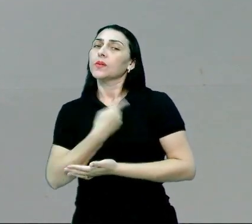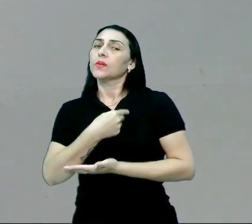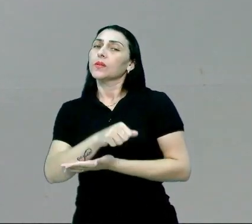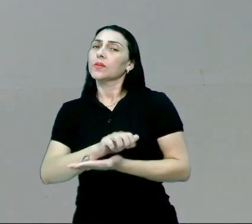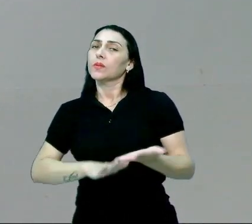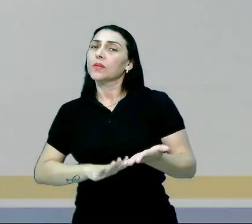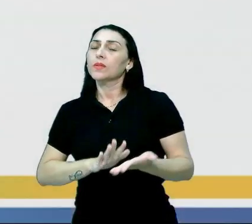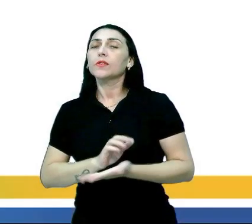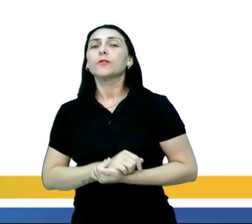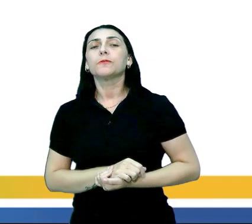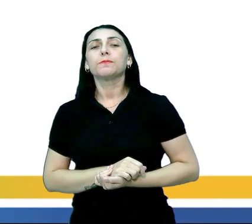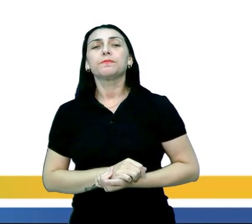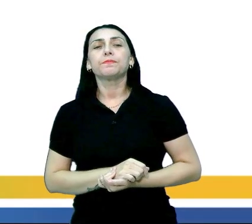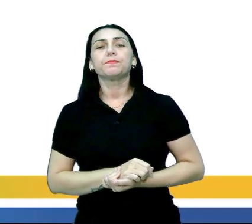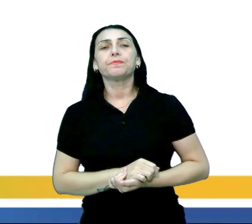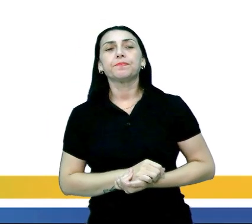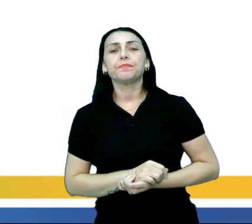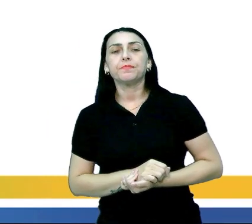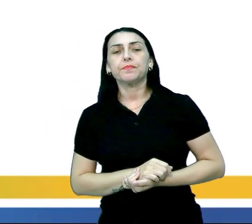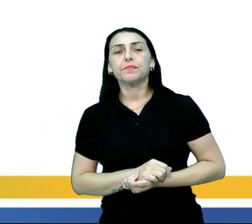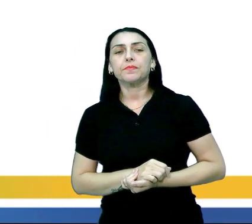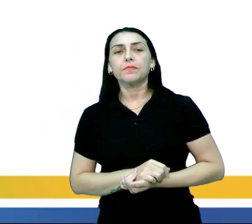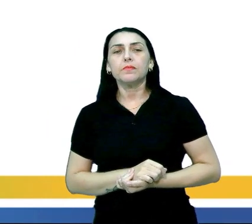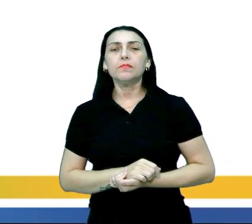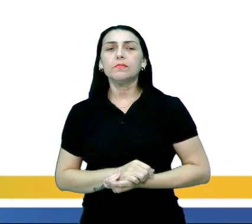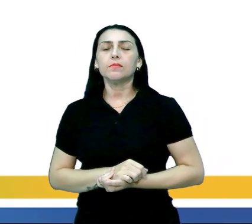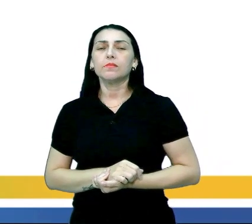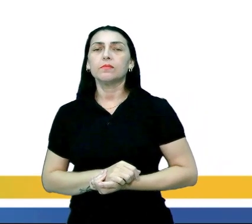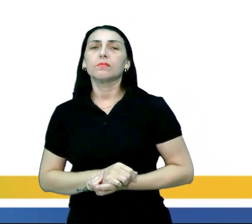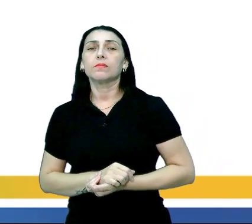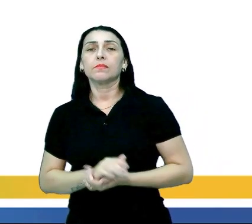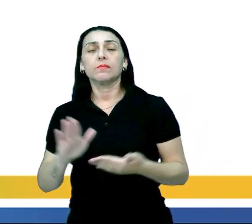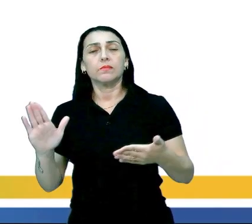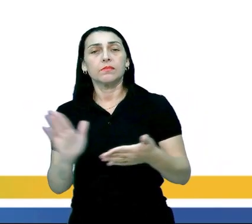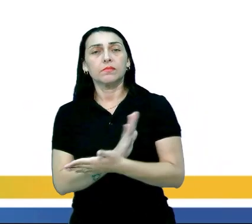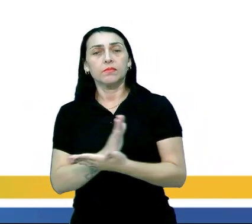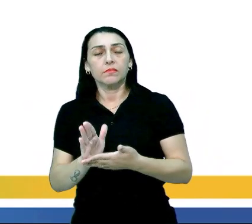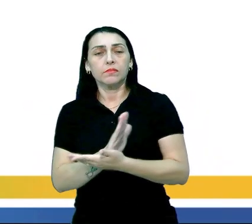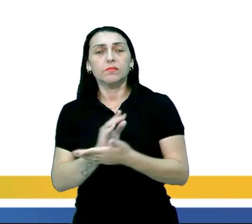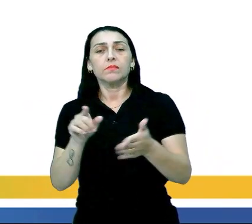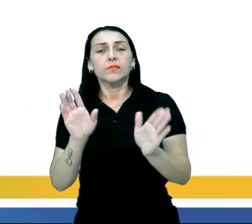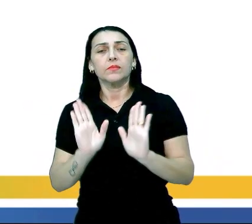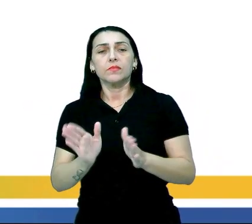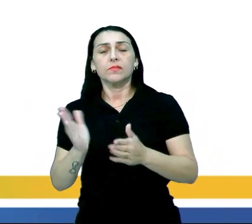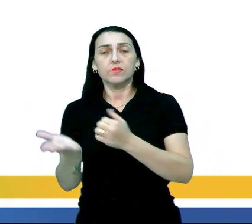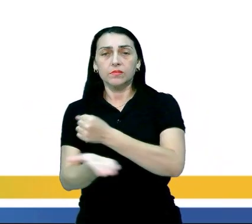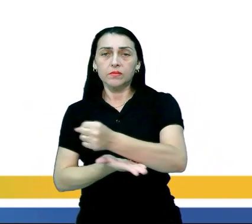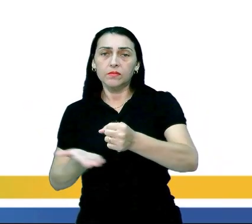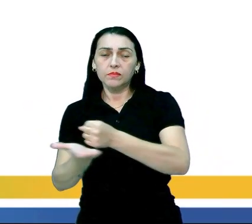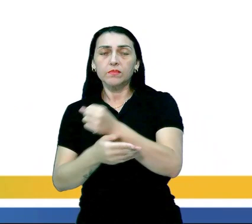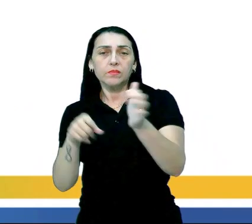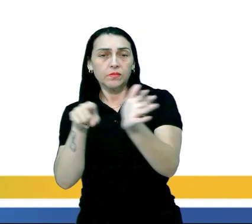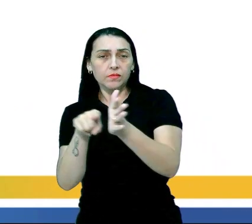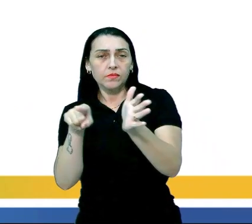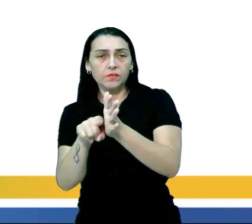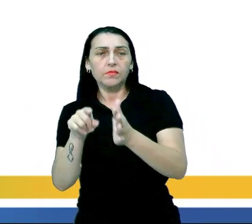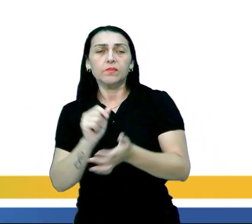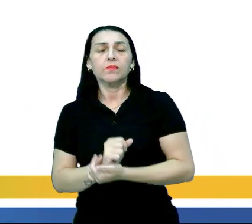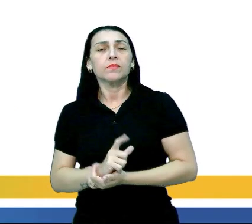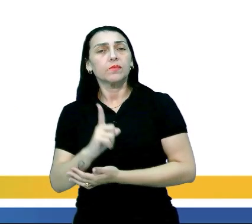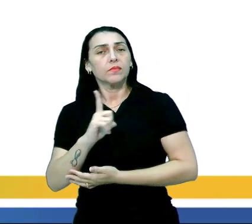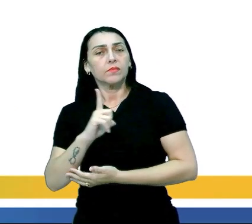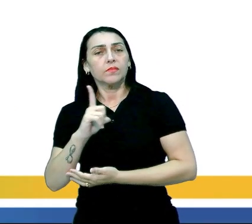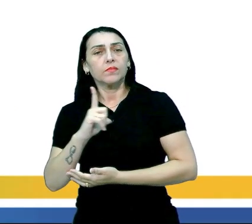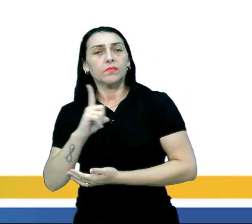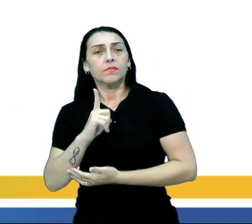nosso exercitando, né? Então vamos tecer algumas considerações, mas já baseado nas questões. Nós